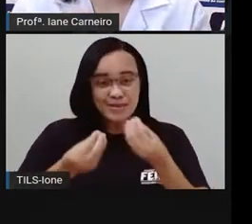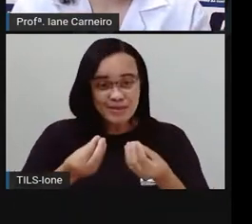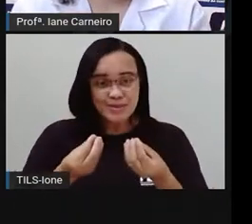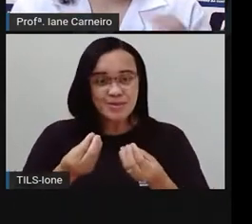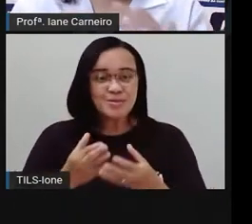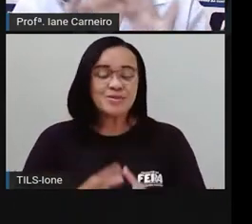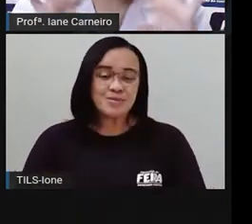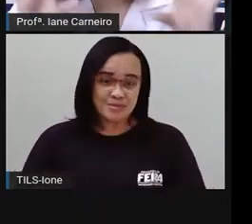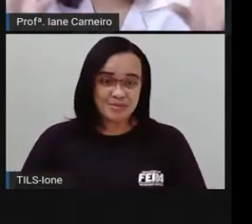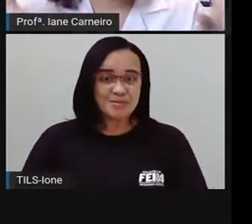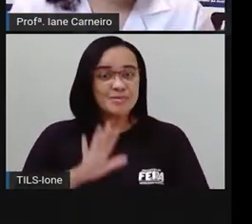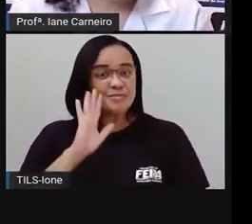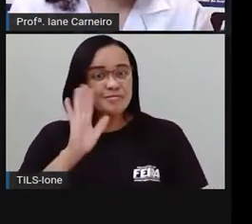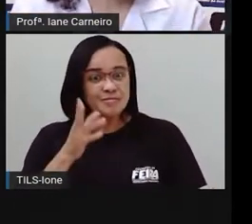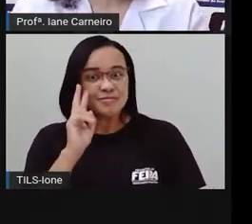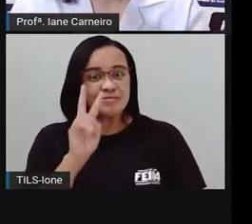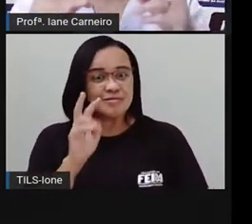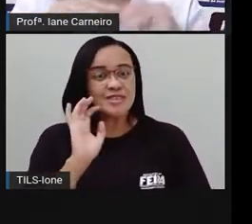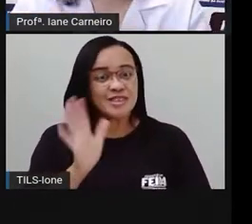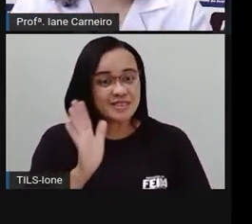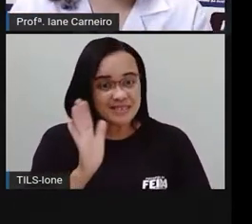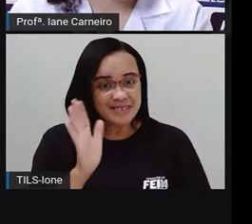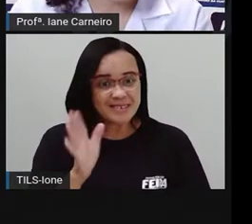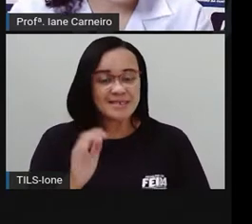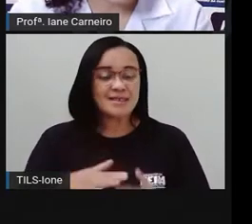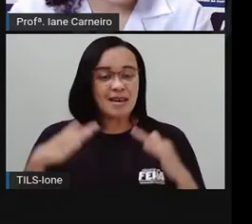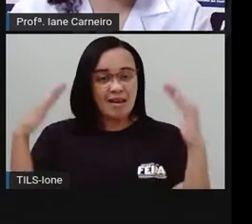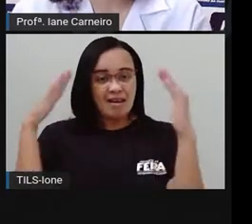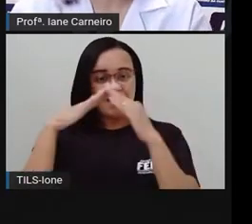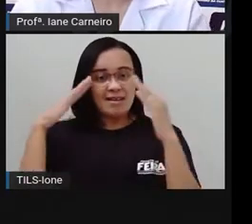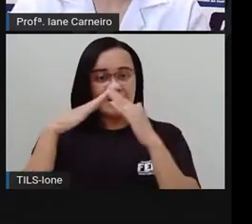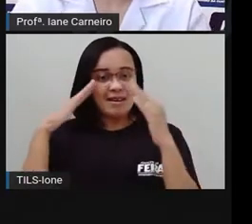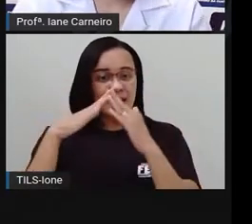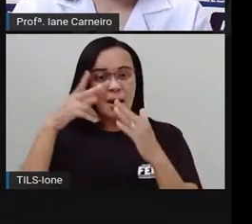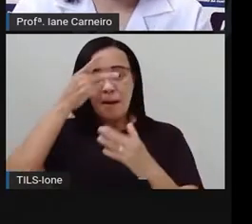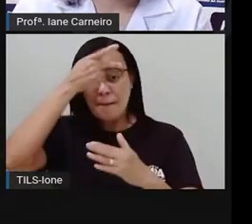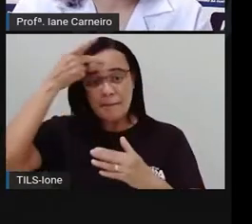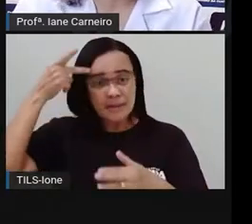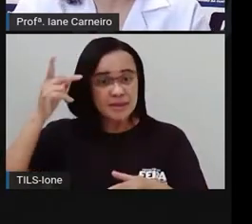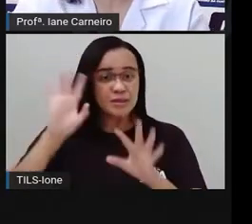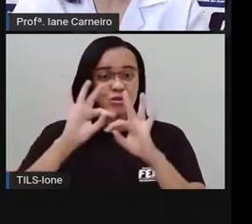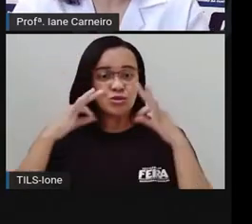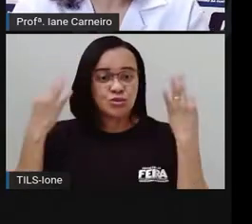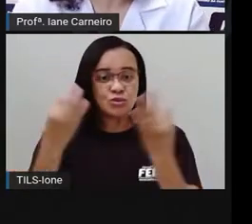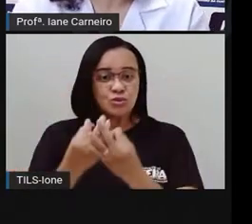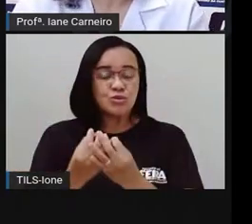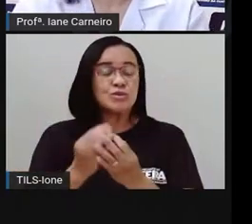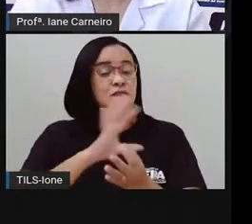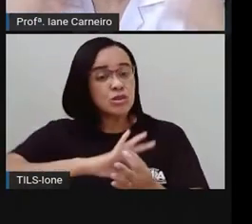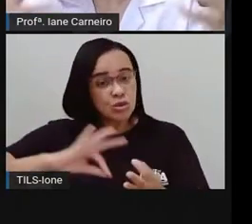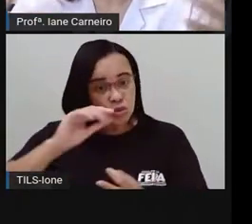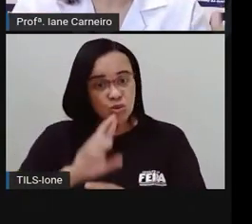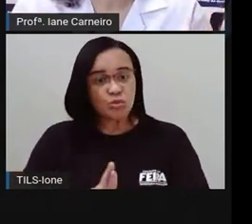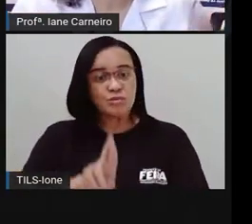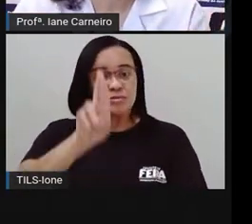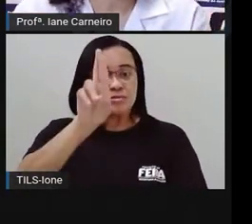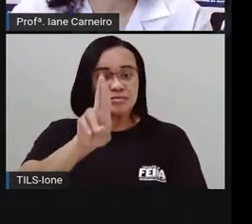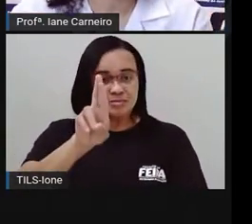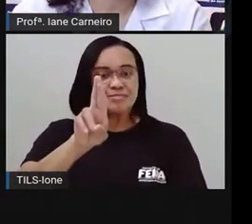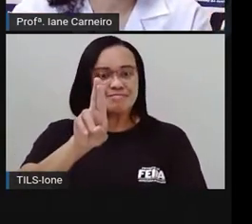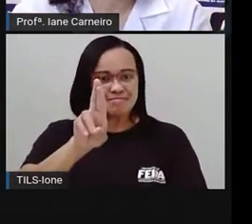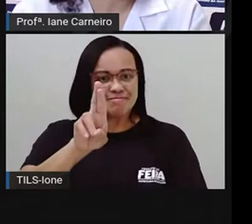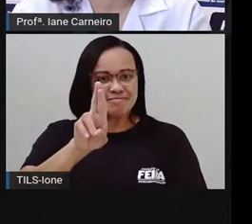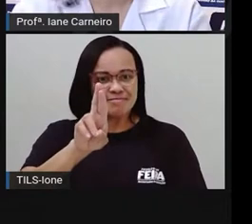nós vimos, né, que todo mundo que mora lá naquela casa, na sua casa, é responsável por